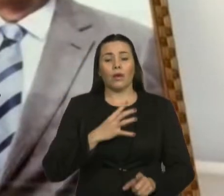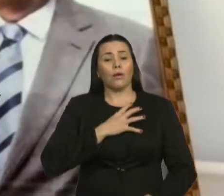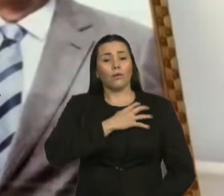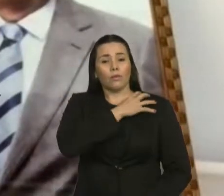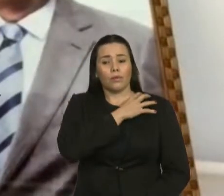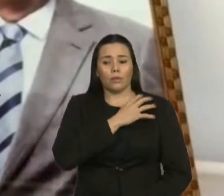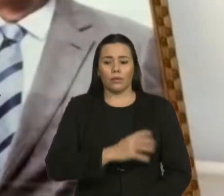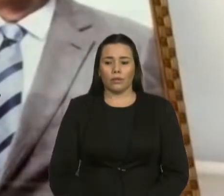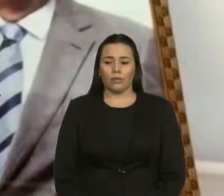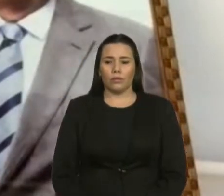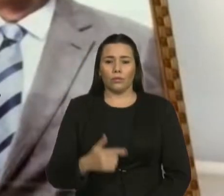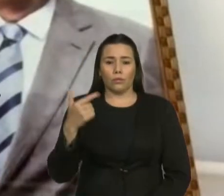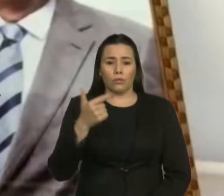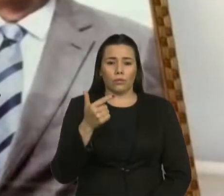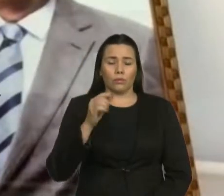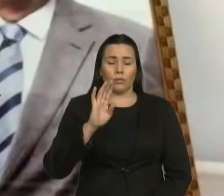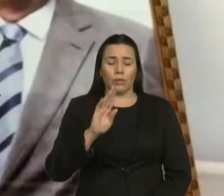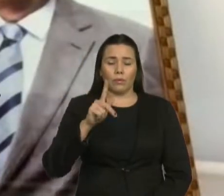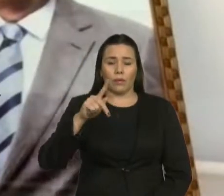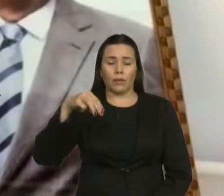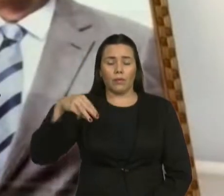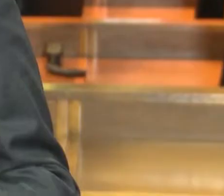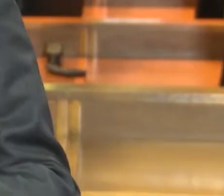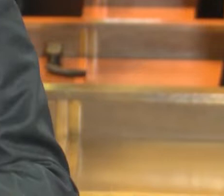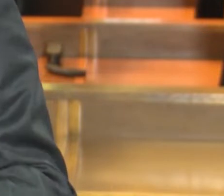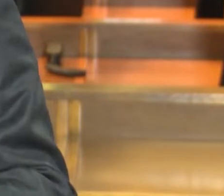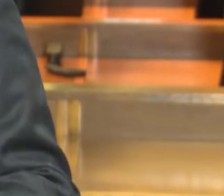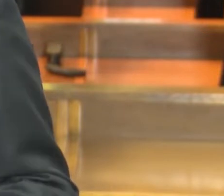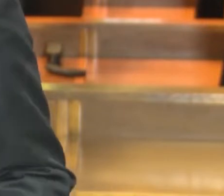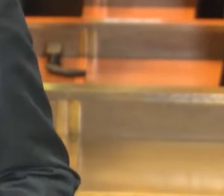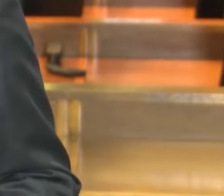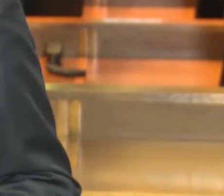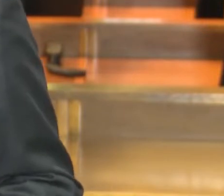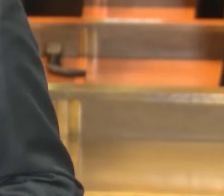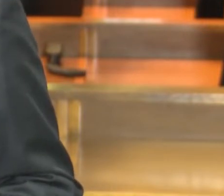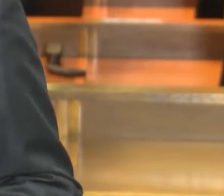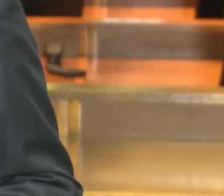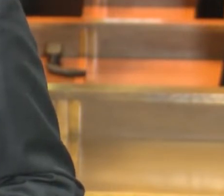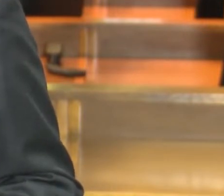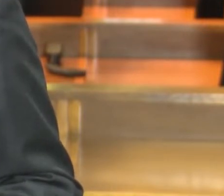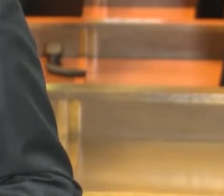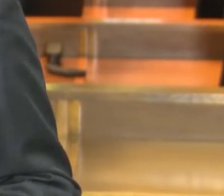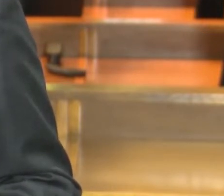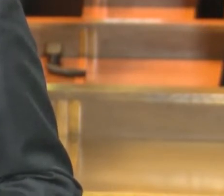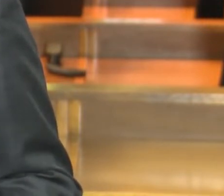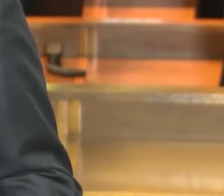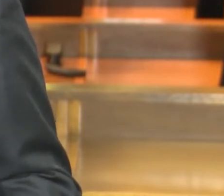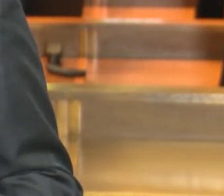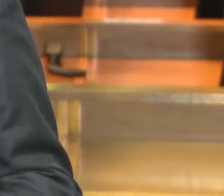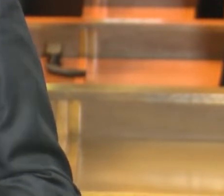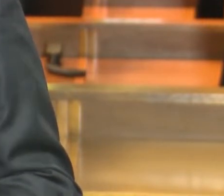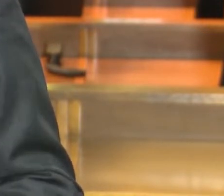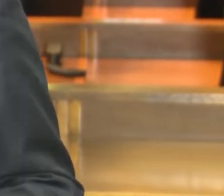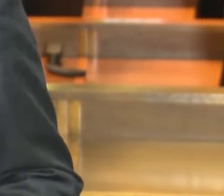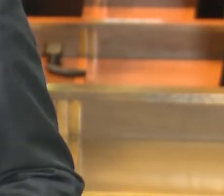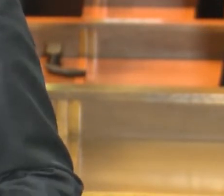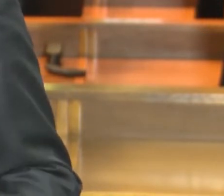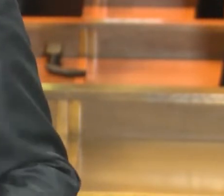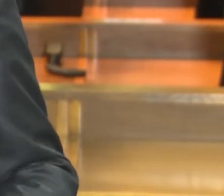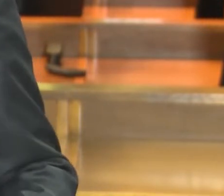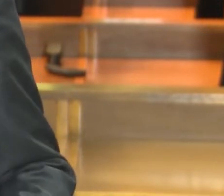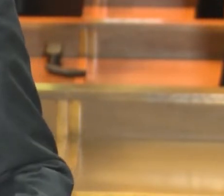Estado destinadas ao município de Caxias. Entre elas, a implantação da Patrulha Maria da Penha,